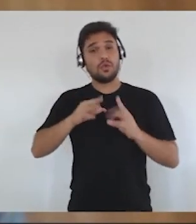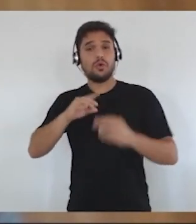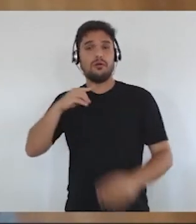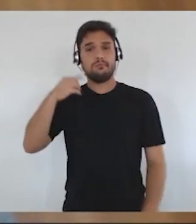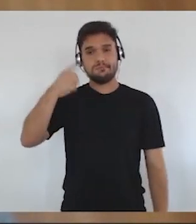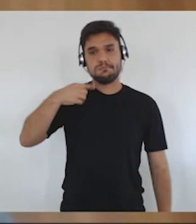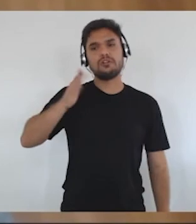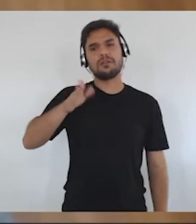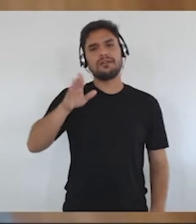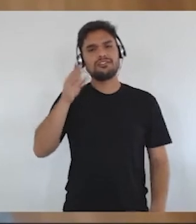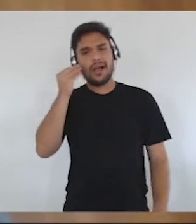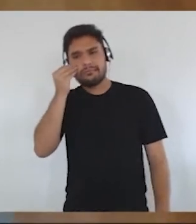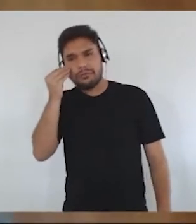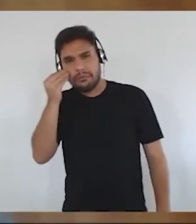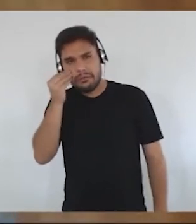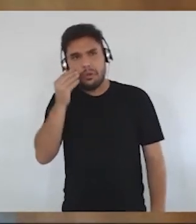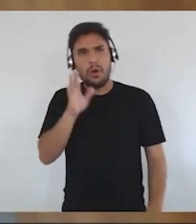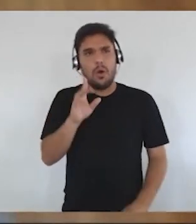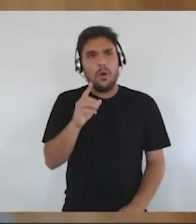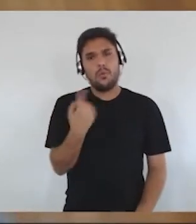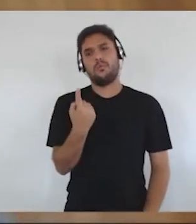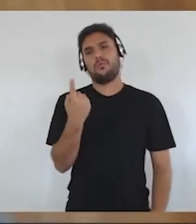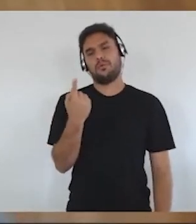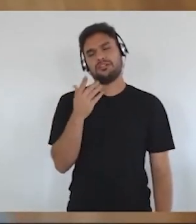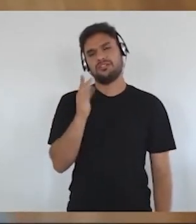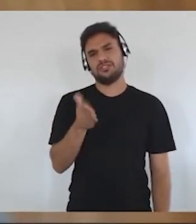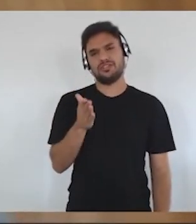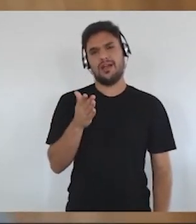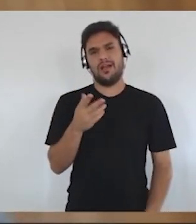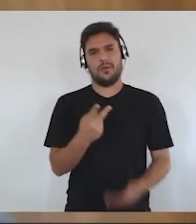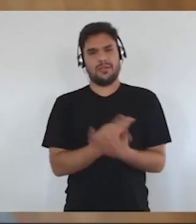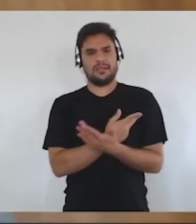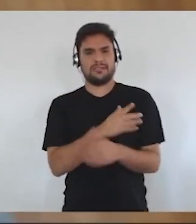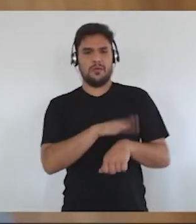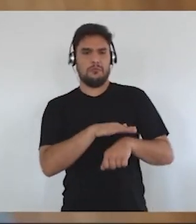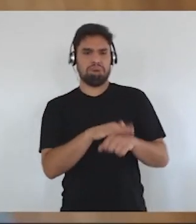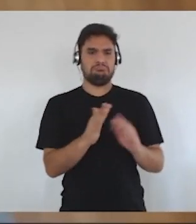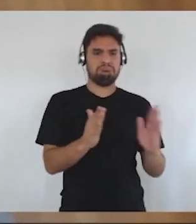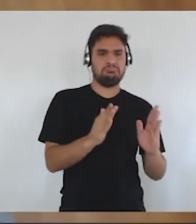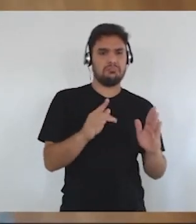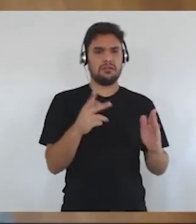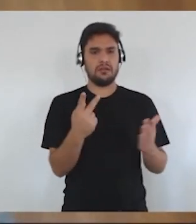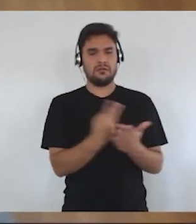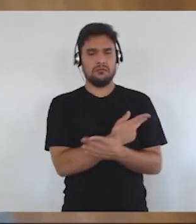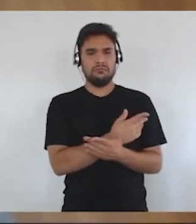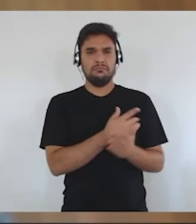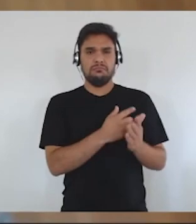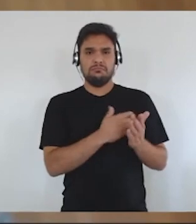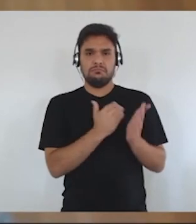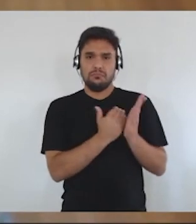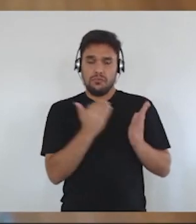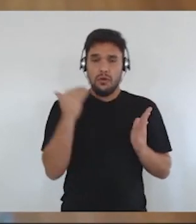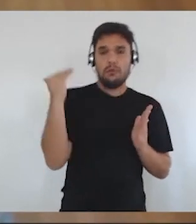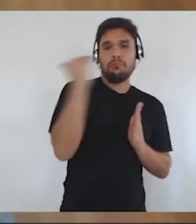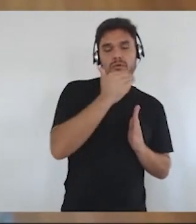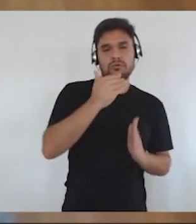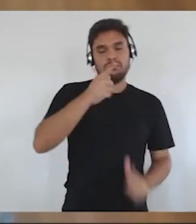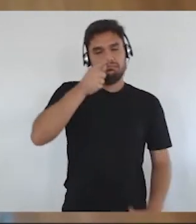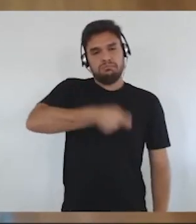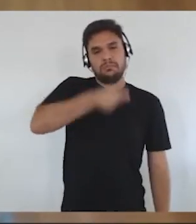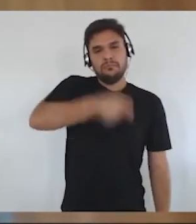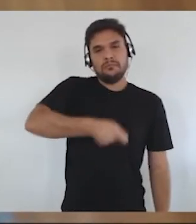também já experimentaram pelo menos uma situação em que houvesse esse arbítrio, esse abuso de poder,